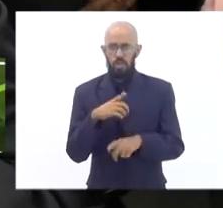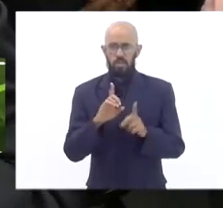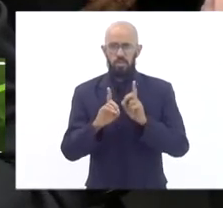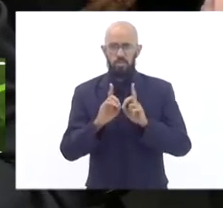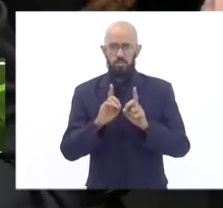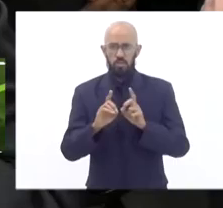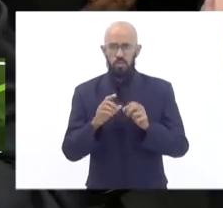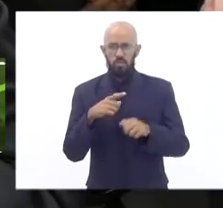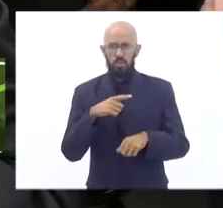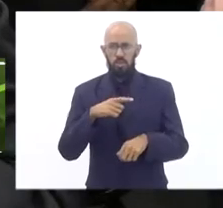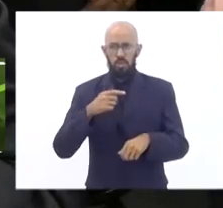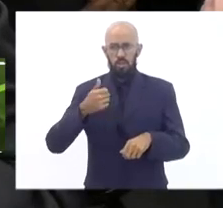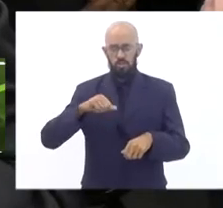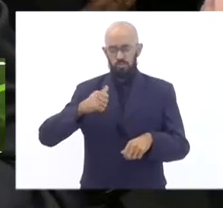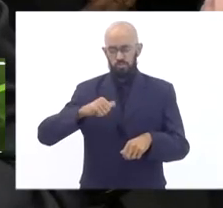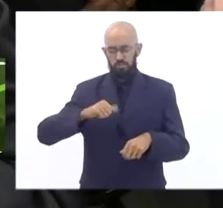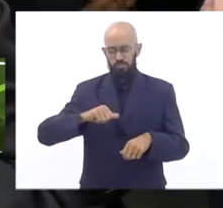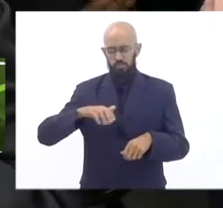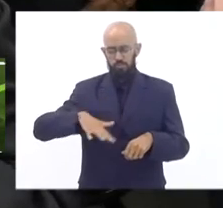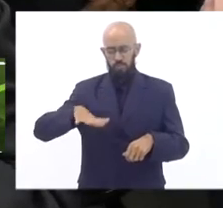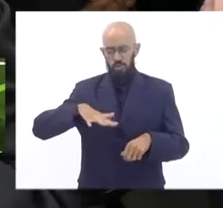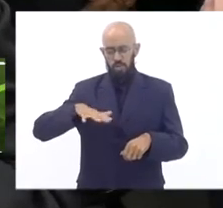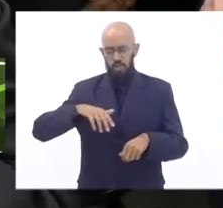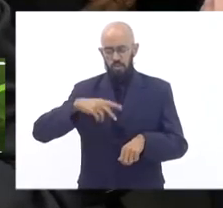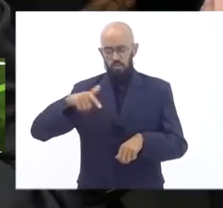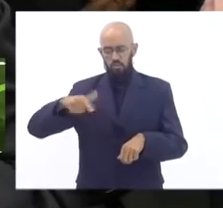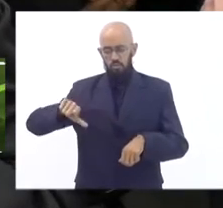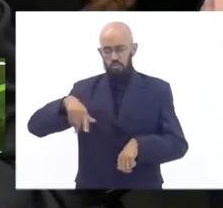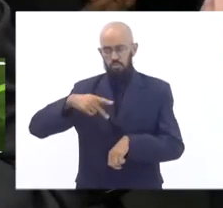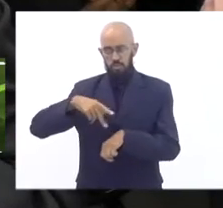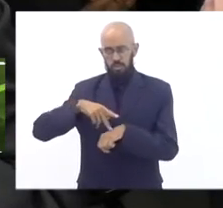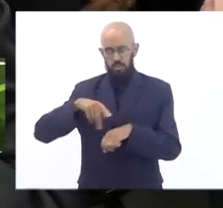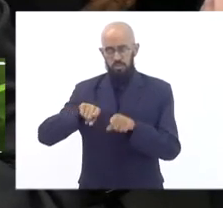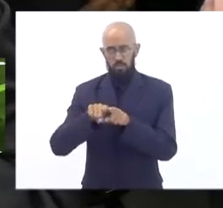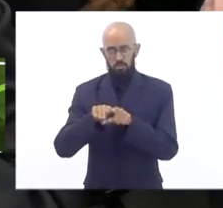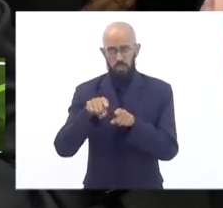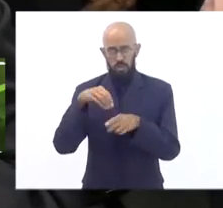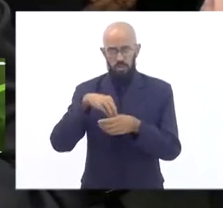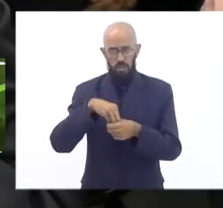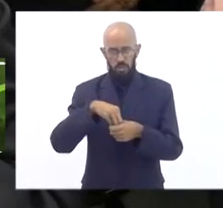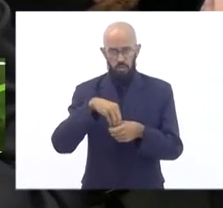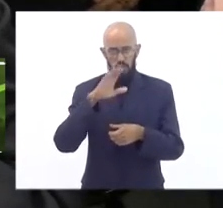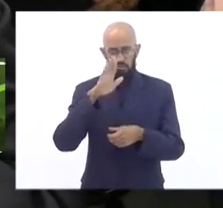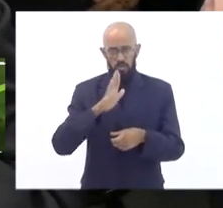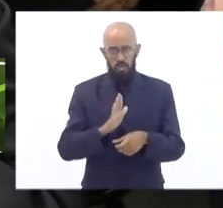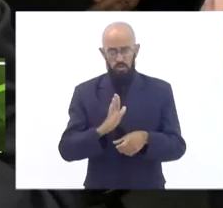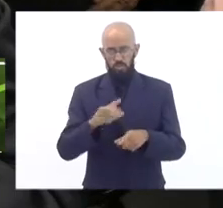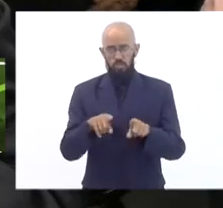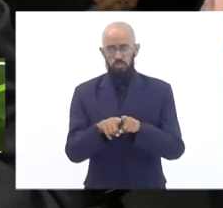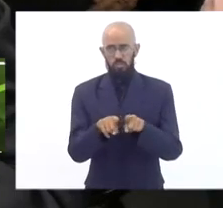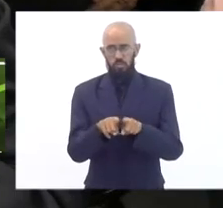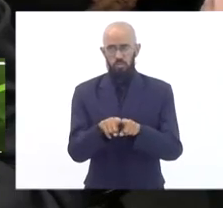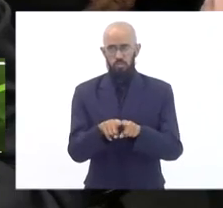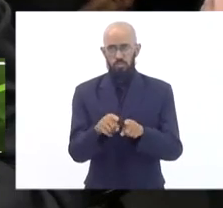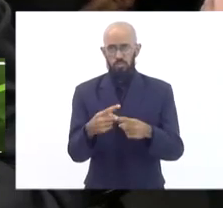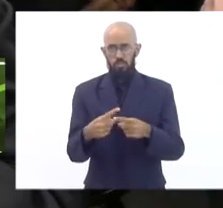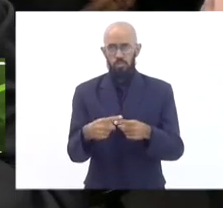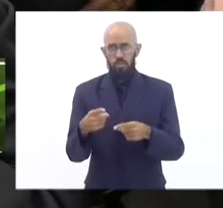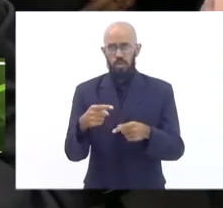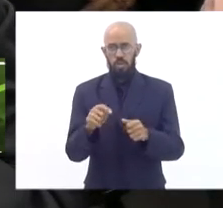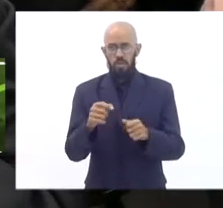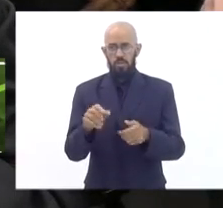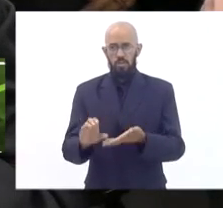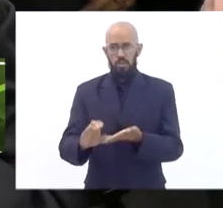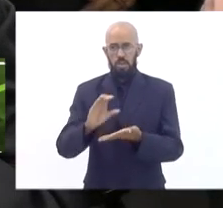avaliações e comparações com o mercado internacional, mesmo com o mercado brasileiro, porque hoje a nossa receita, chamamos de receita acessória,